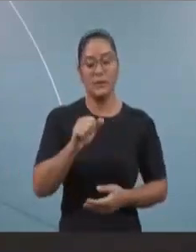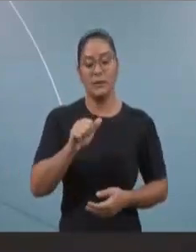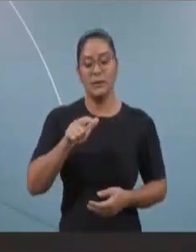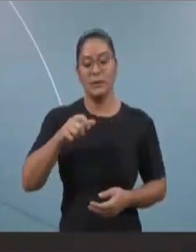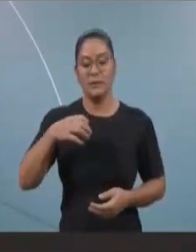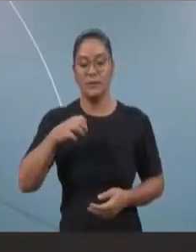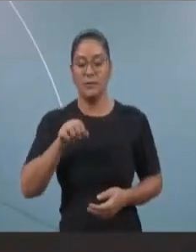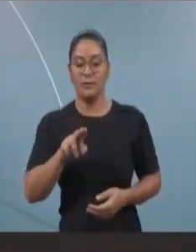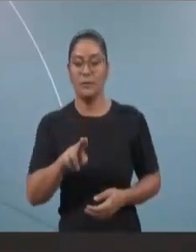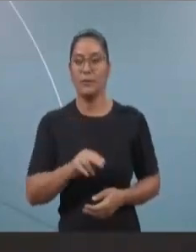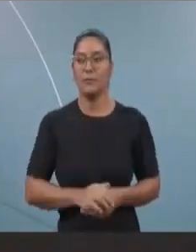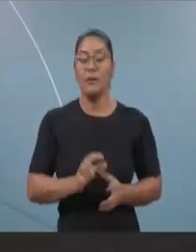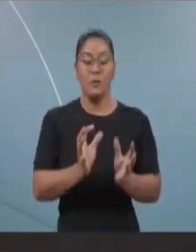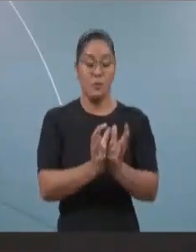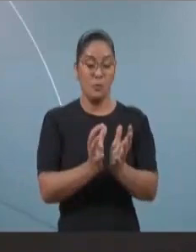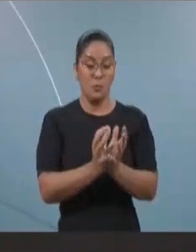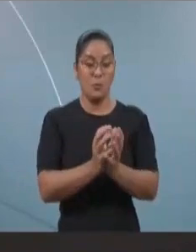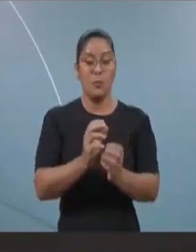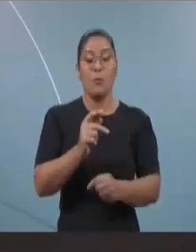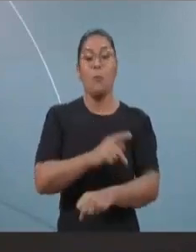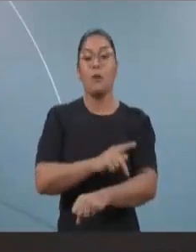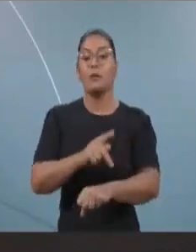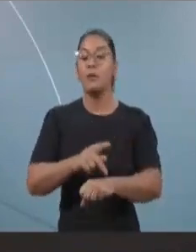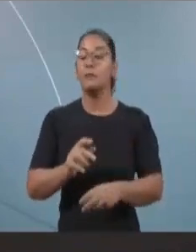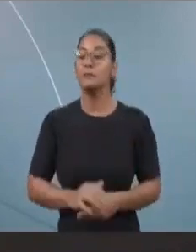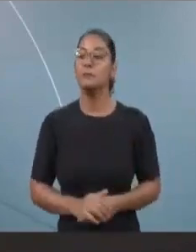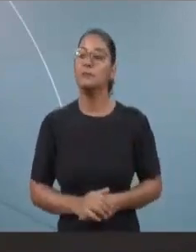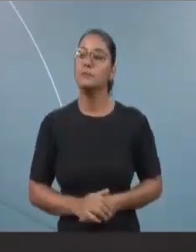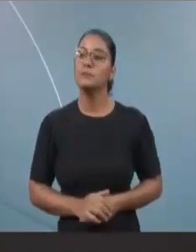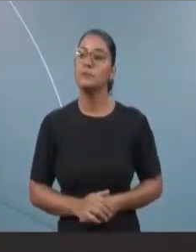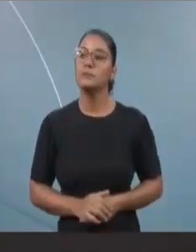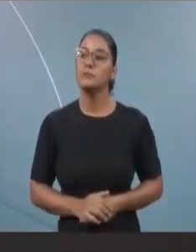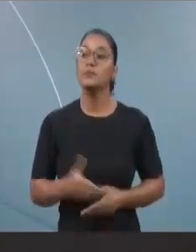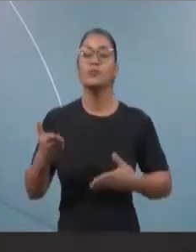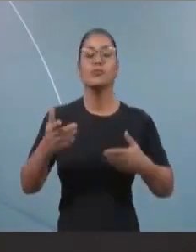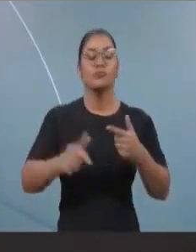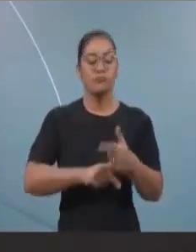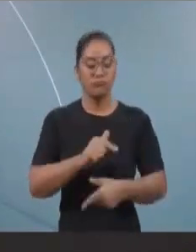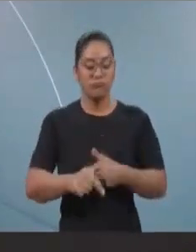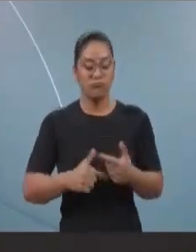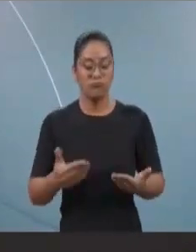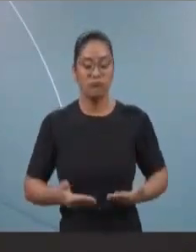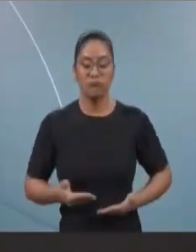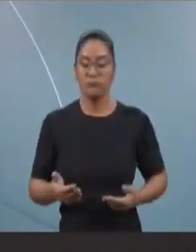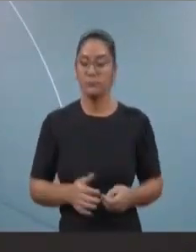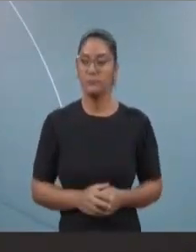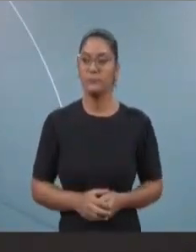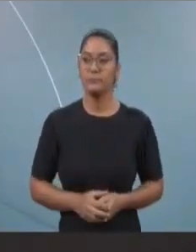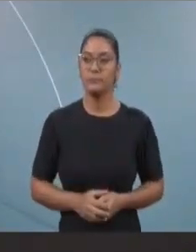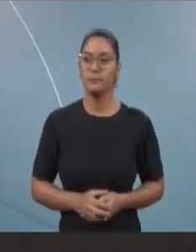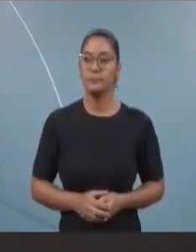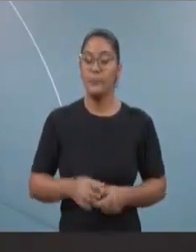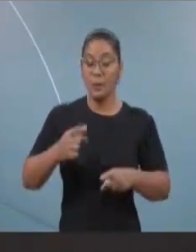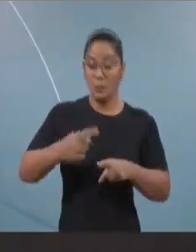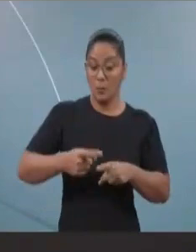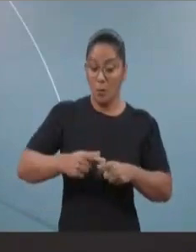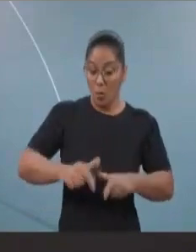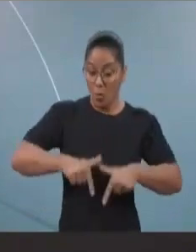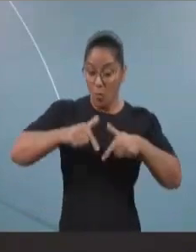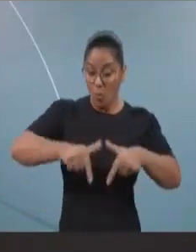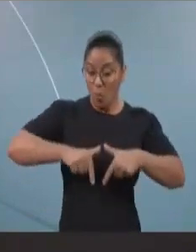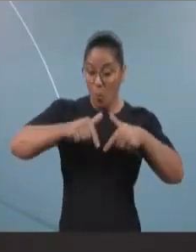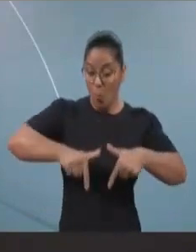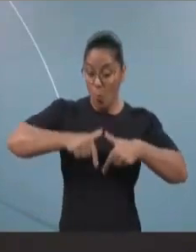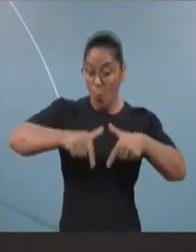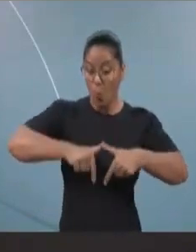seu amoroso a toda a equipe pedagógica a todos os funcionários porque foi uma luta